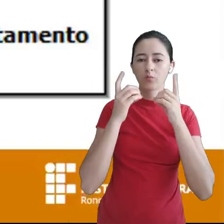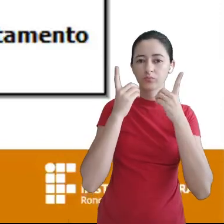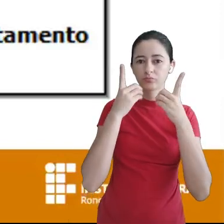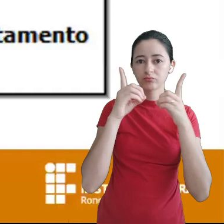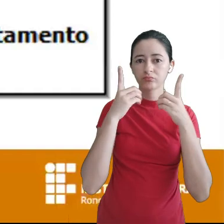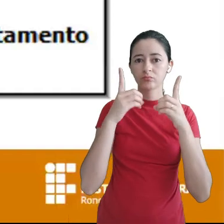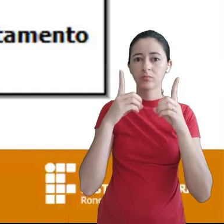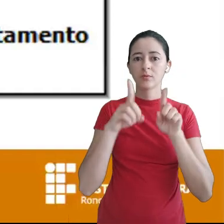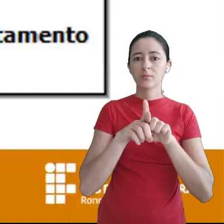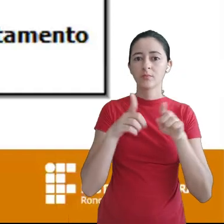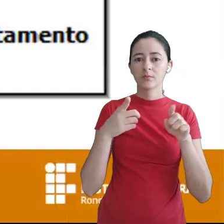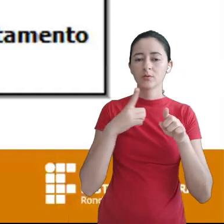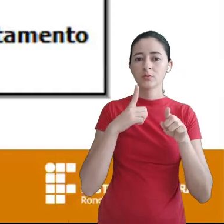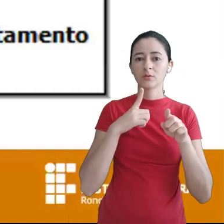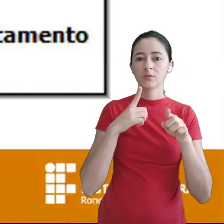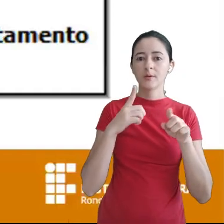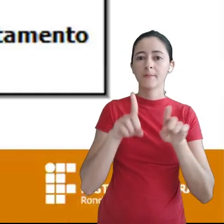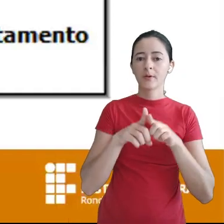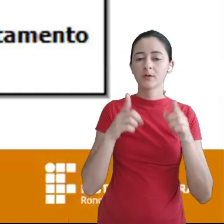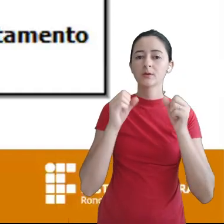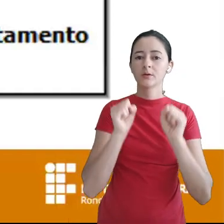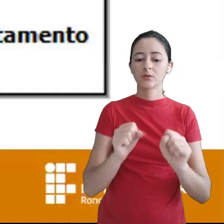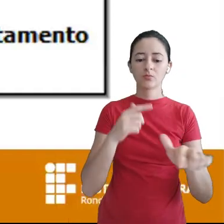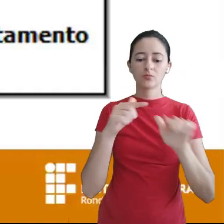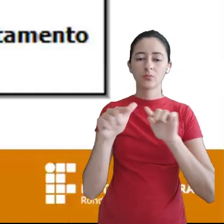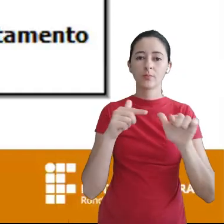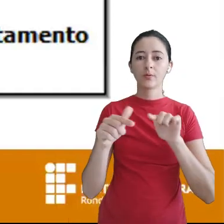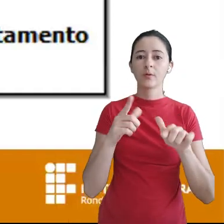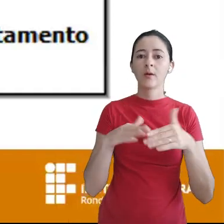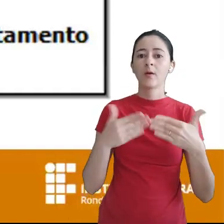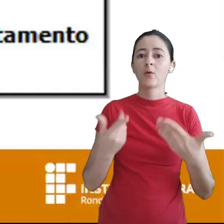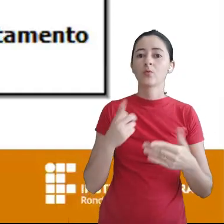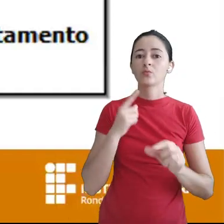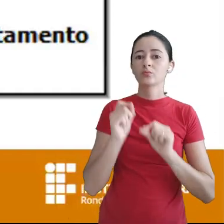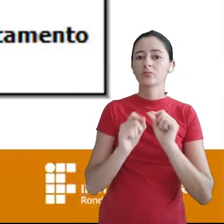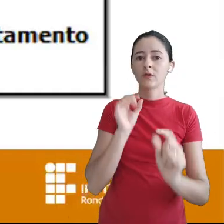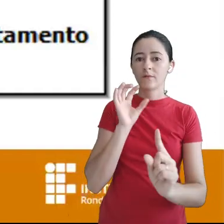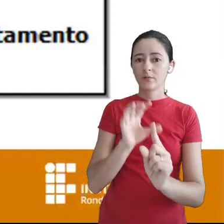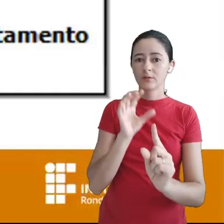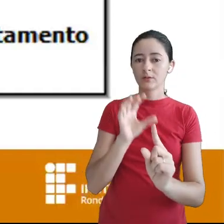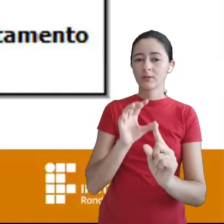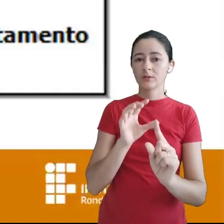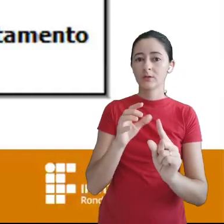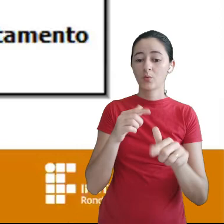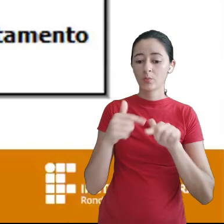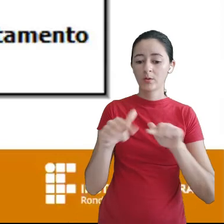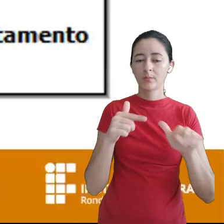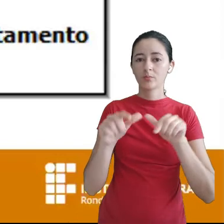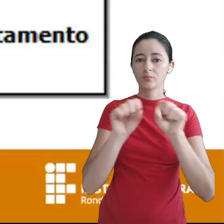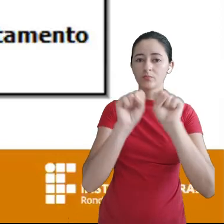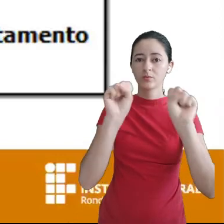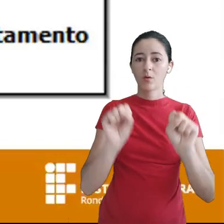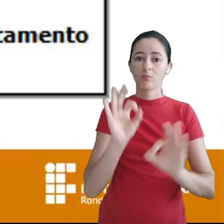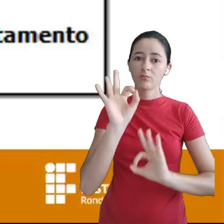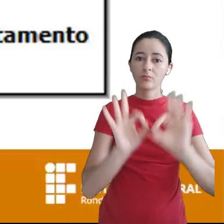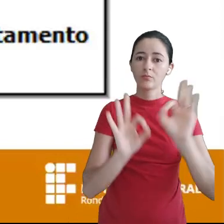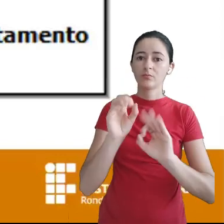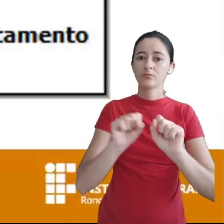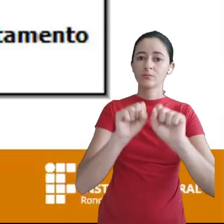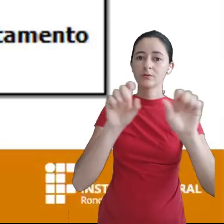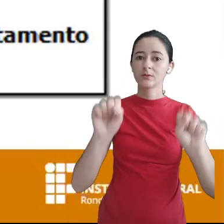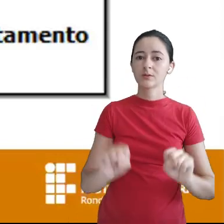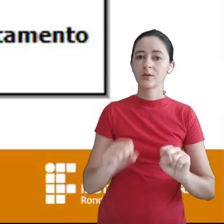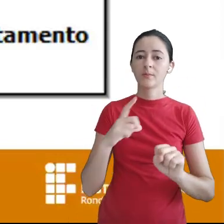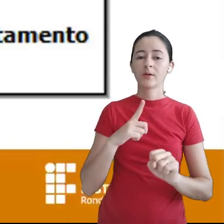consistência, de DAS, enfim, esse é um outro assunto, mas funcionaria. A que influencia muito o funcionamento do sistema